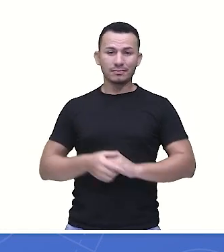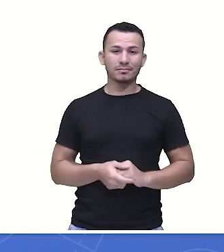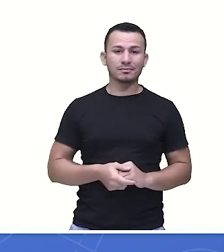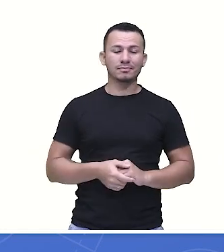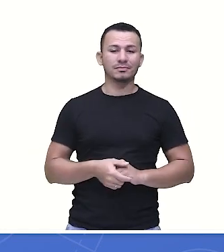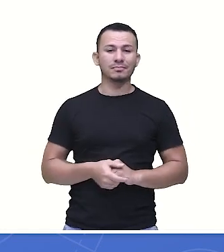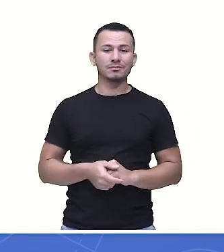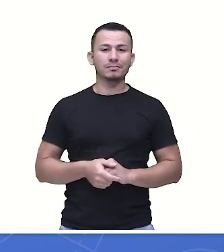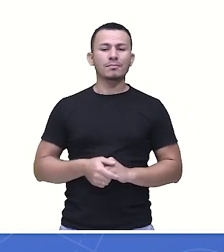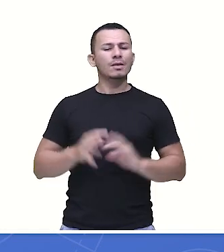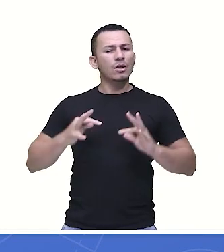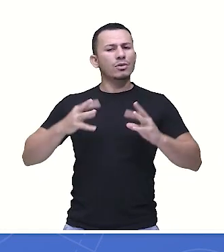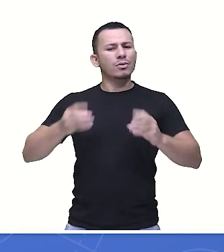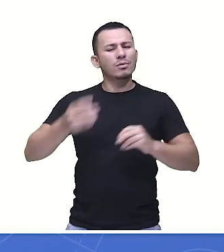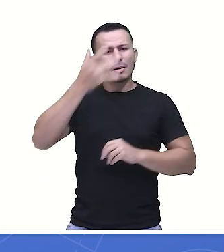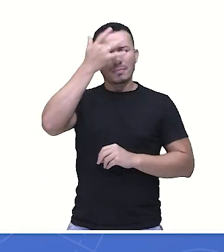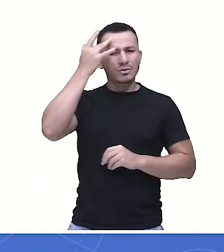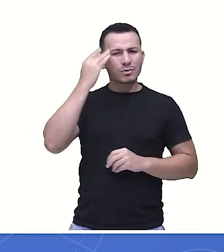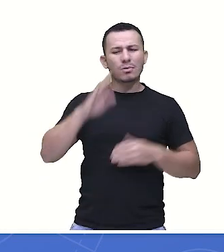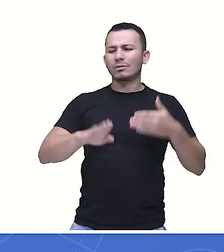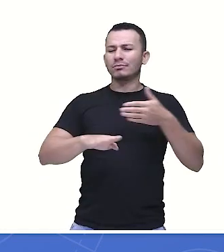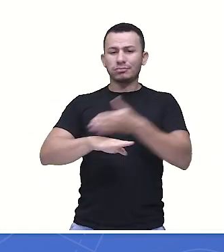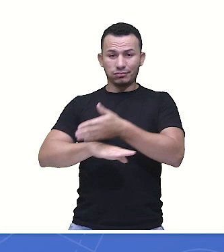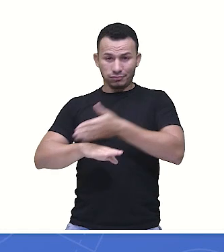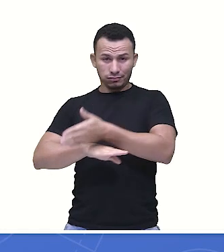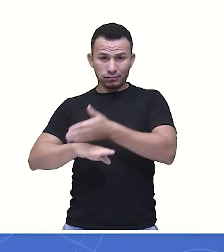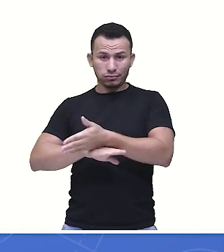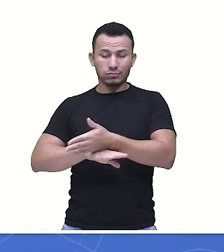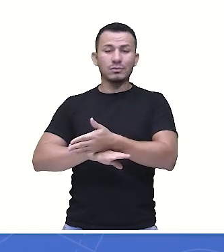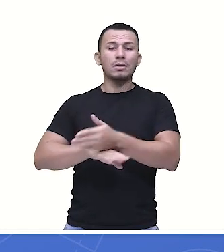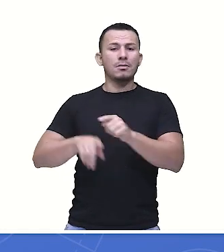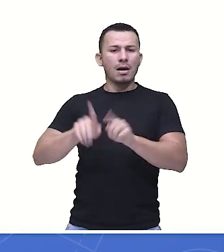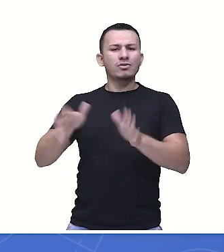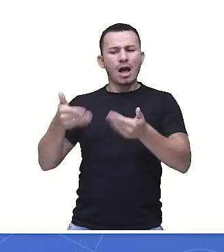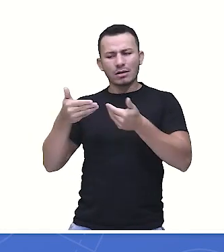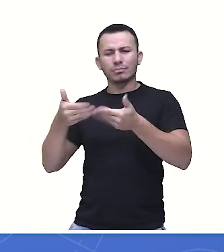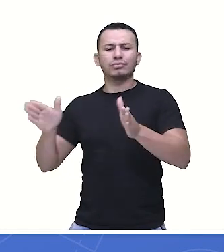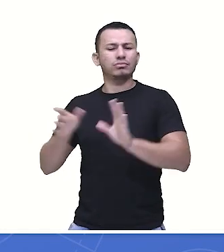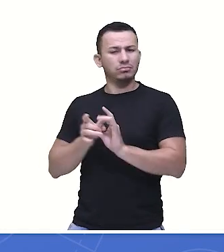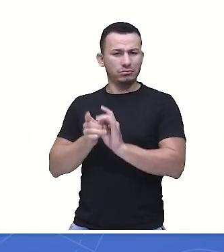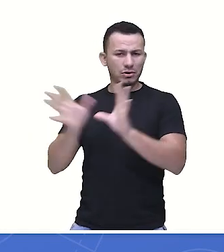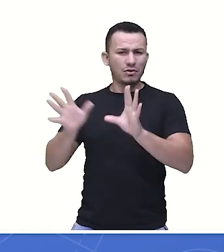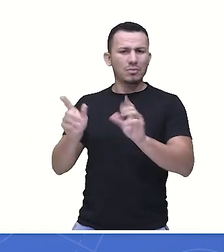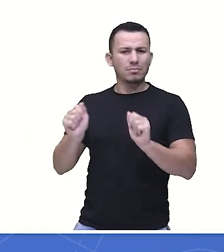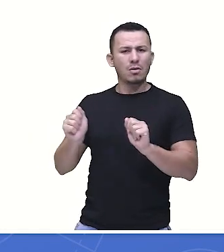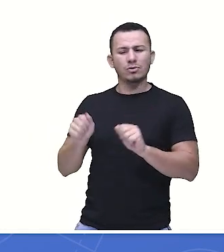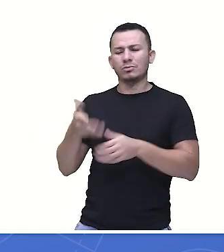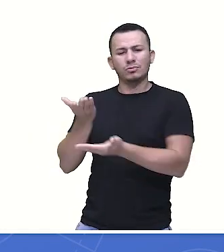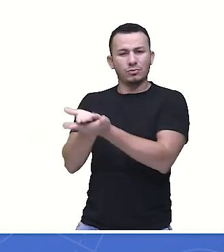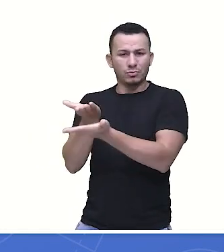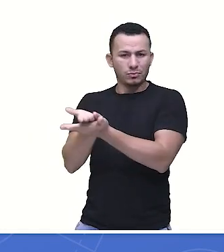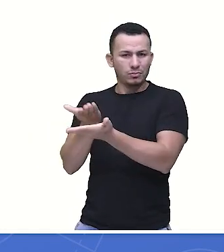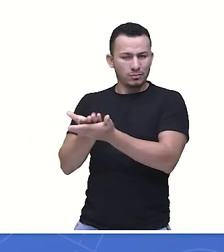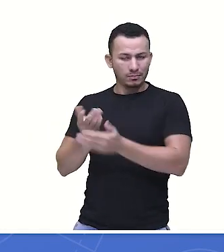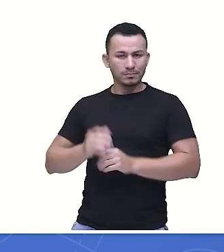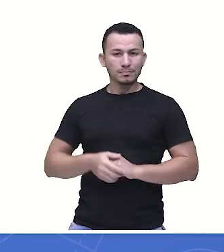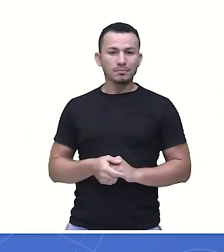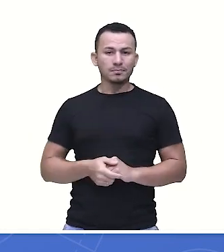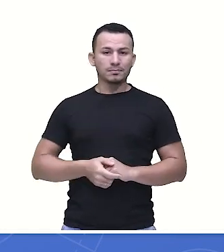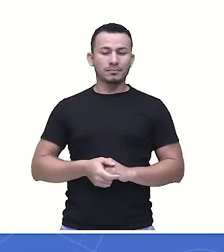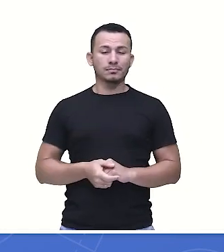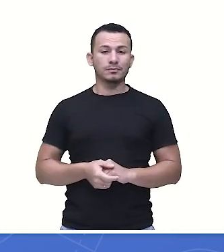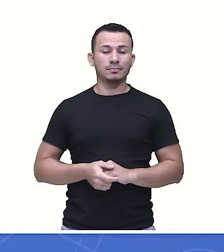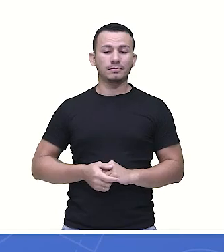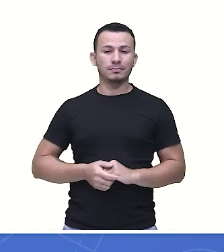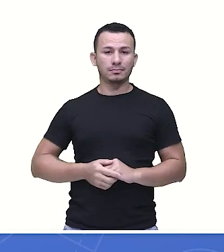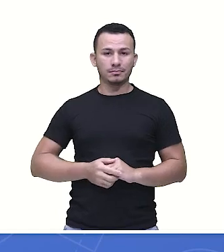gente fala todas, nem todos tinham acesso, mas já está aberto, né, a todos, certo? As